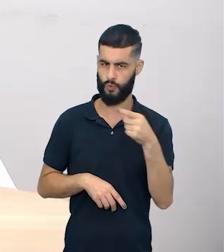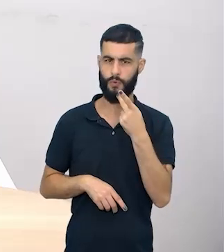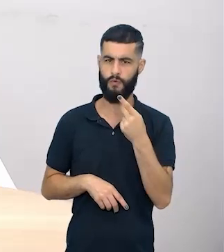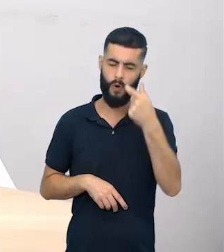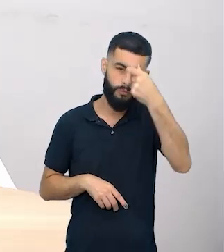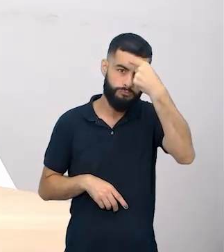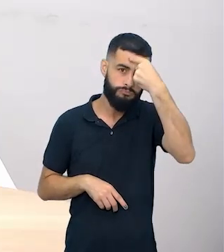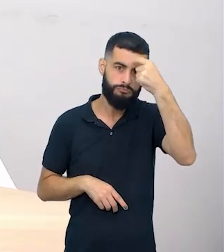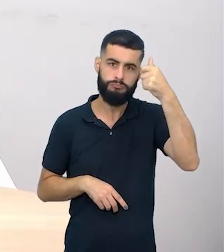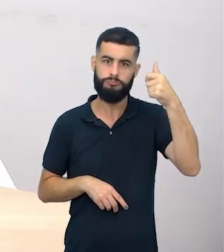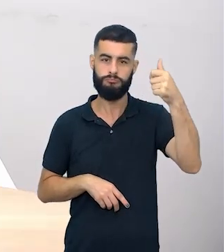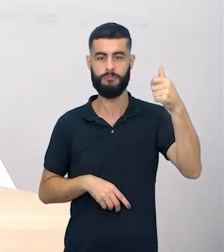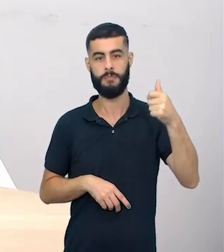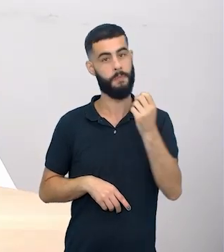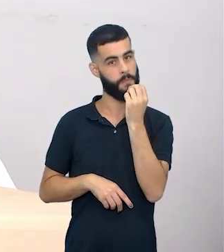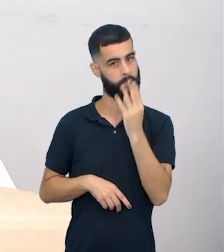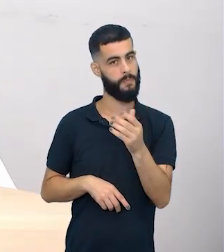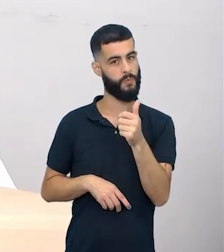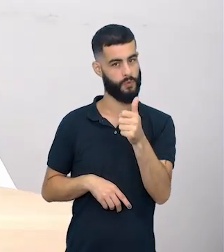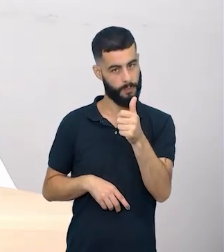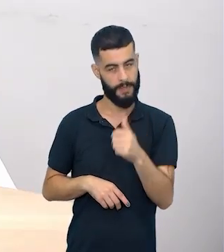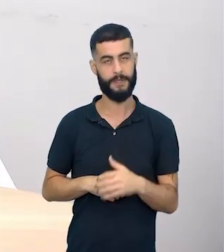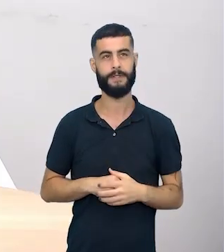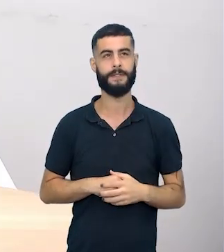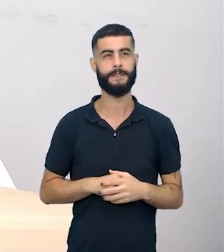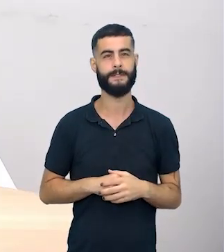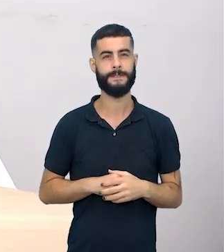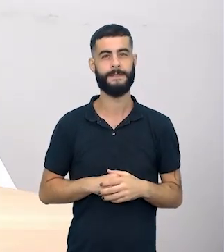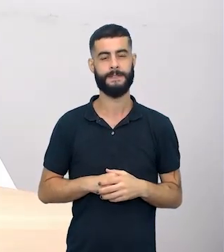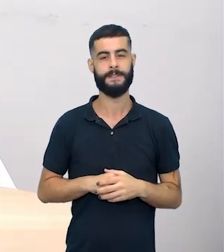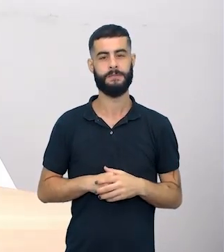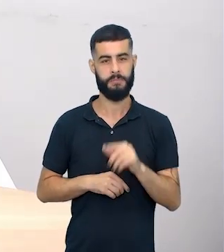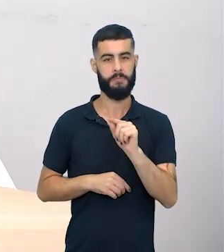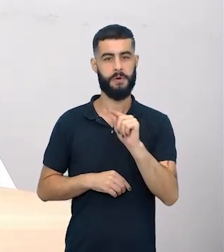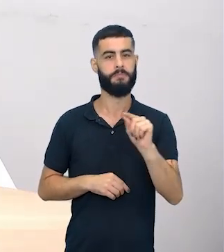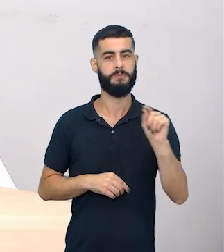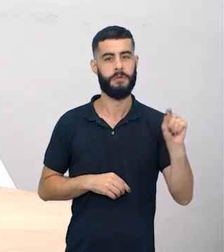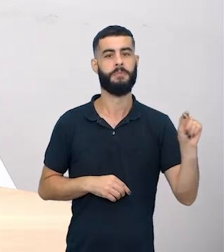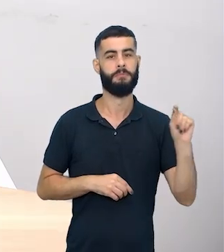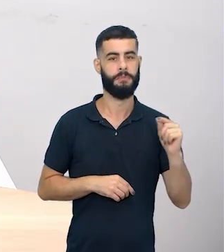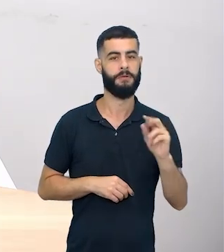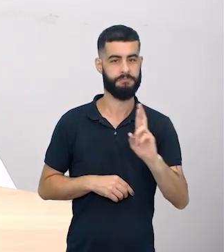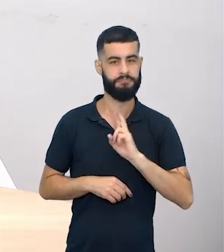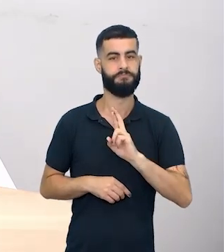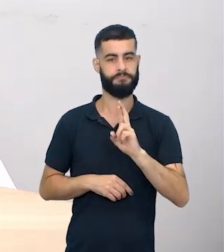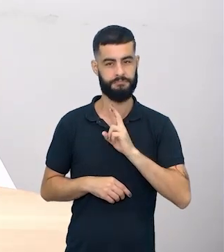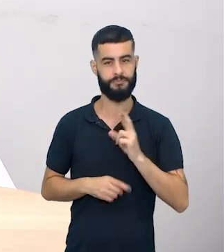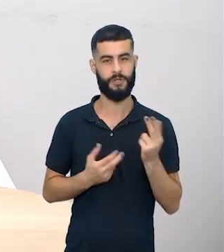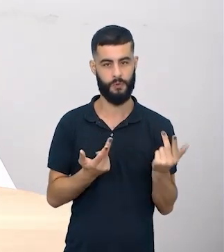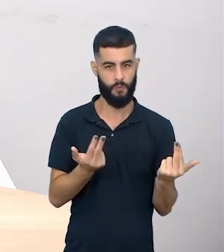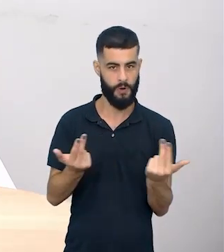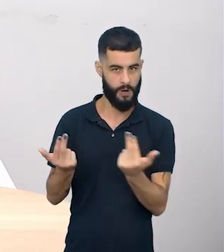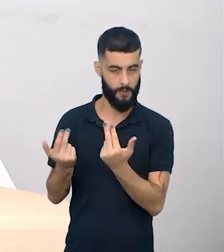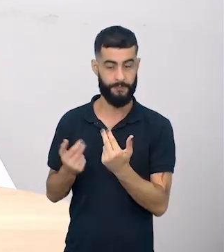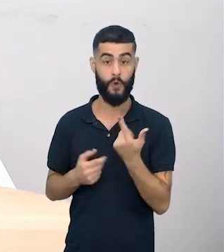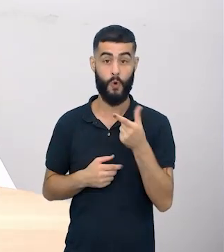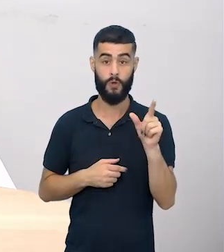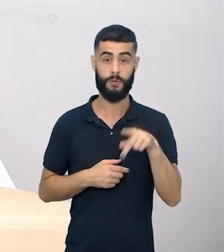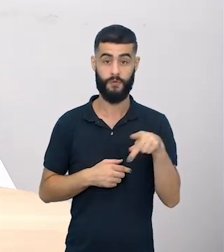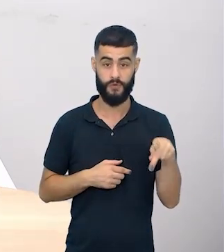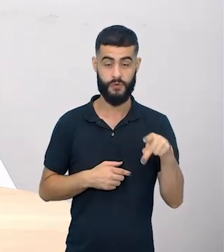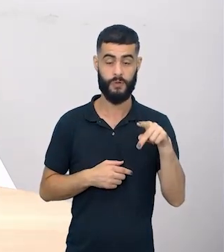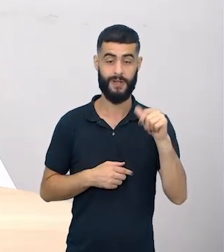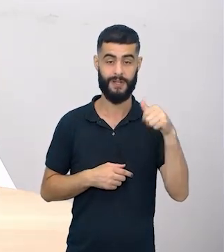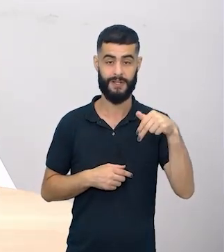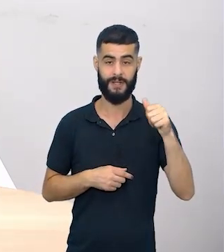muito bacana, presente aqui pelos professores. A professora Ana Paula fez uma boa